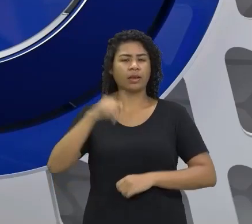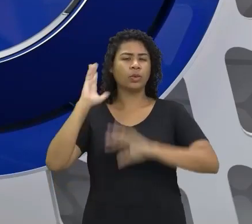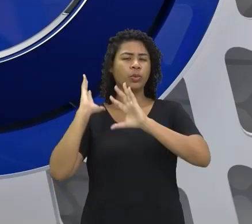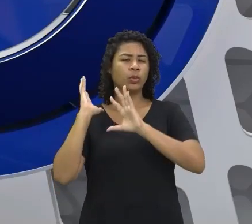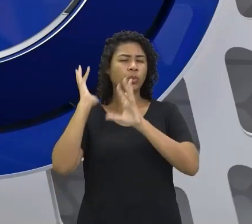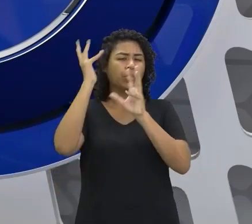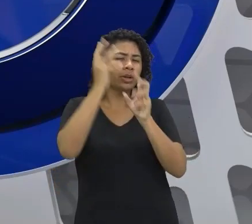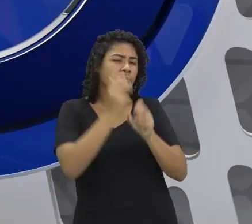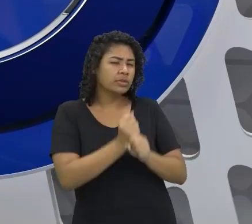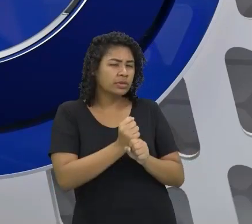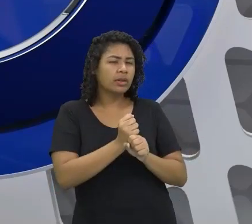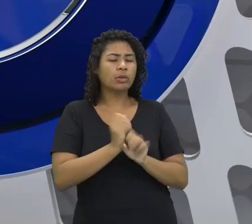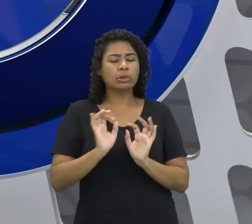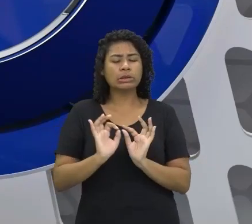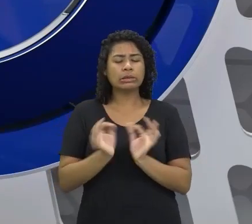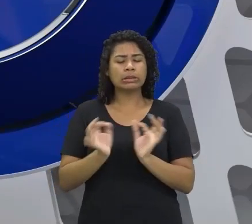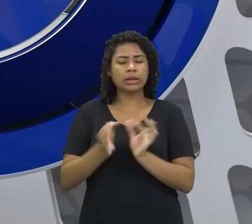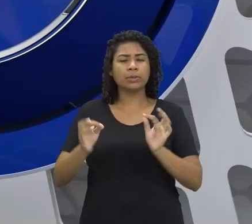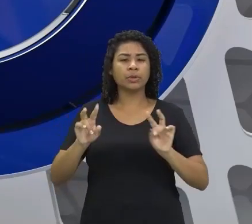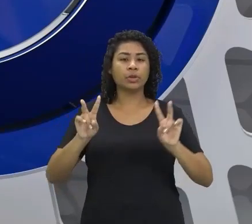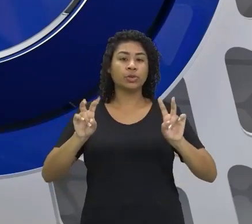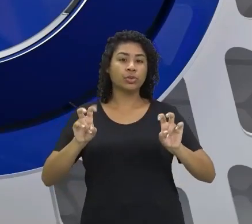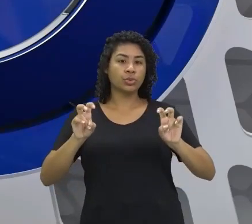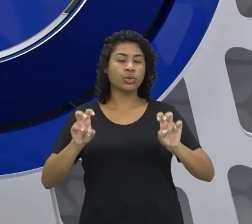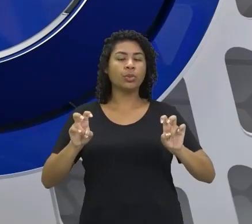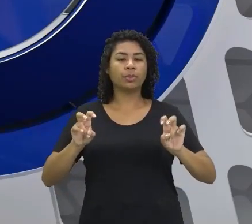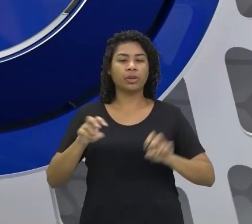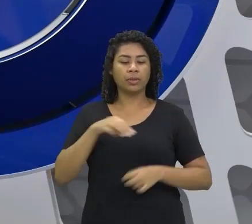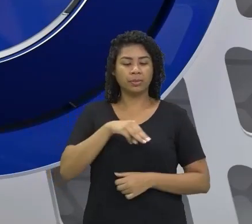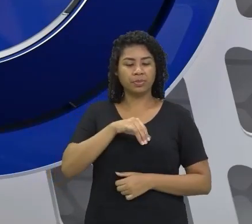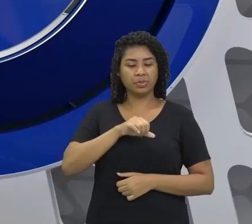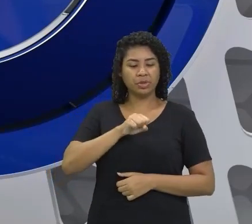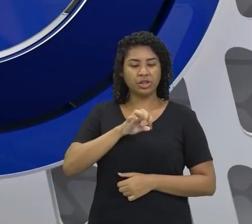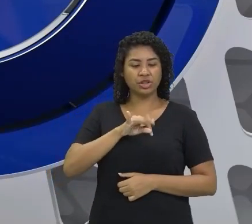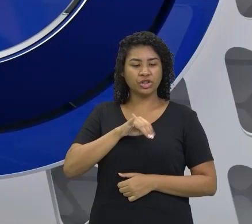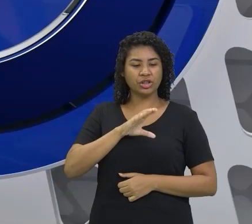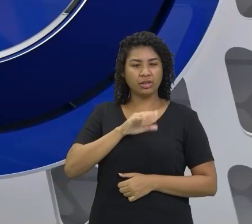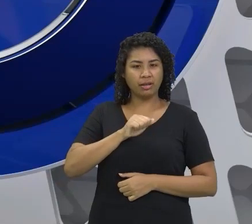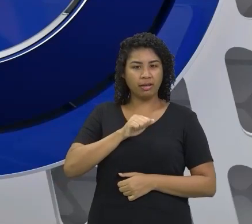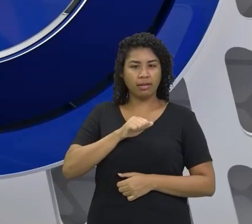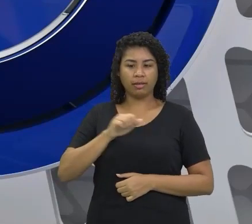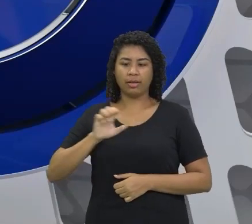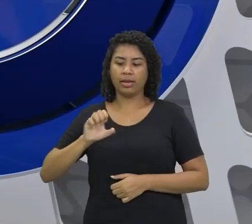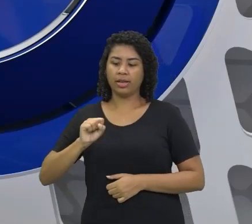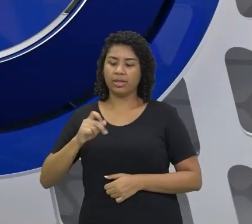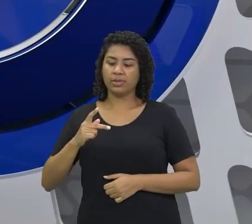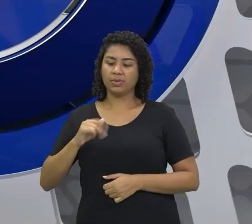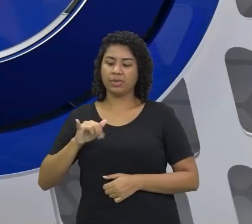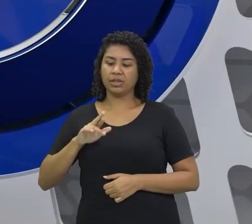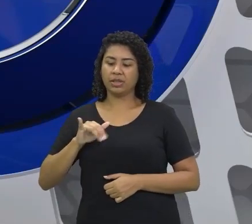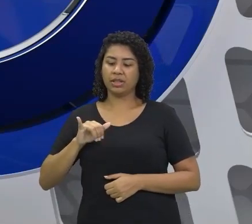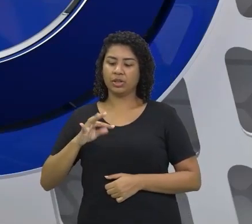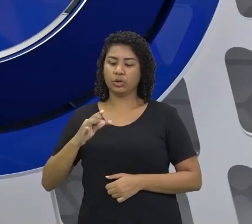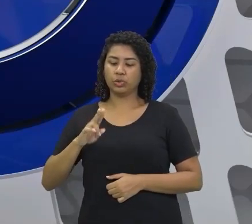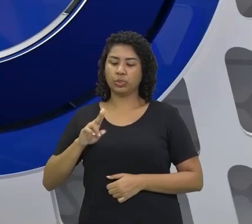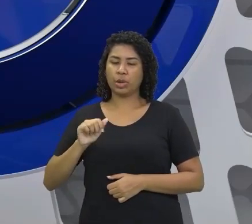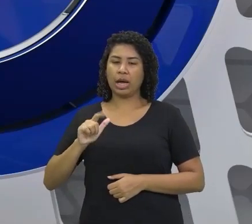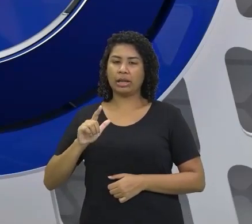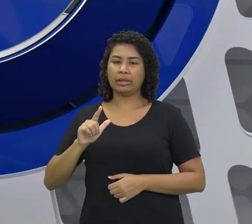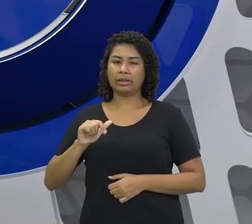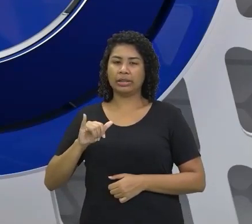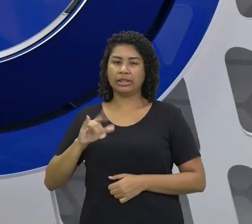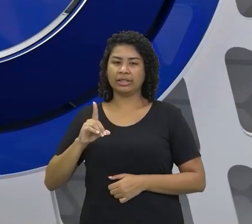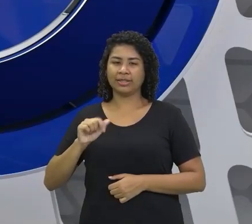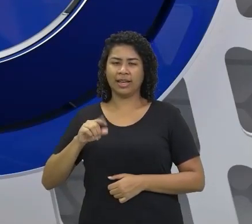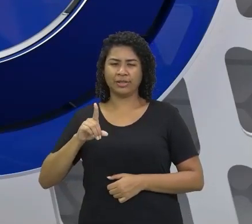retrospectiva acerca das ideias de espiritualidade mística. Depois nós vamos nos debruçar acerca